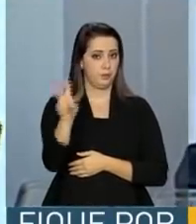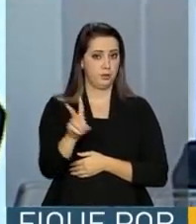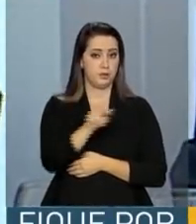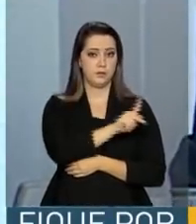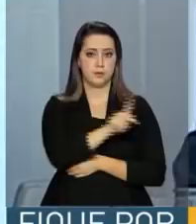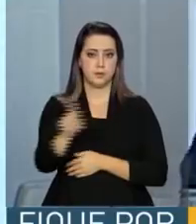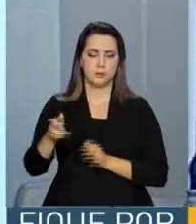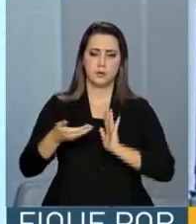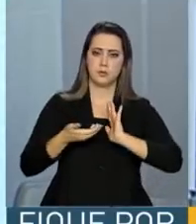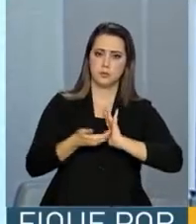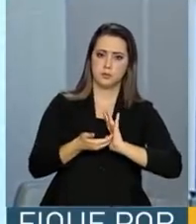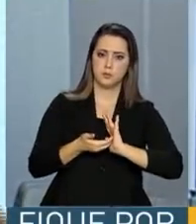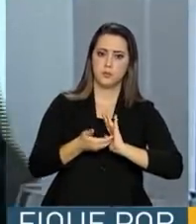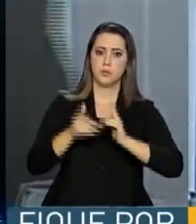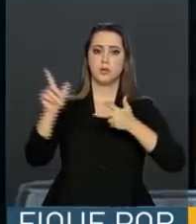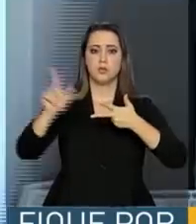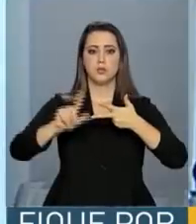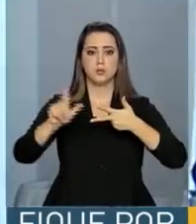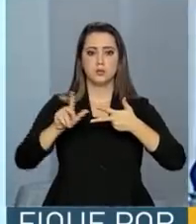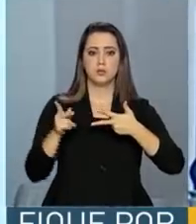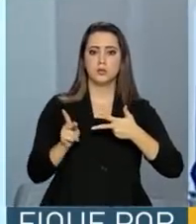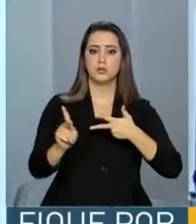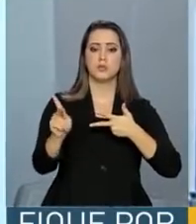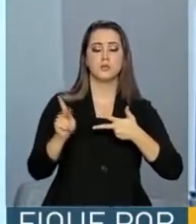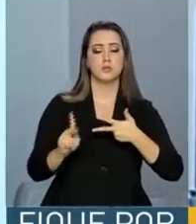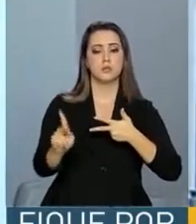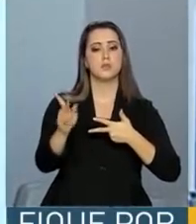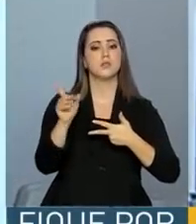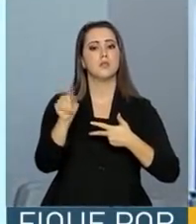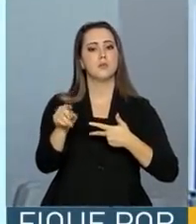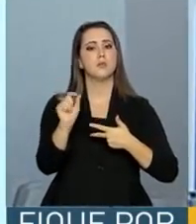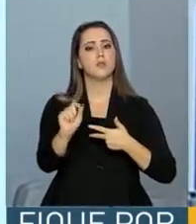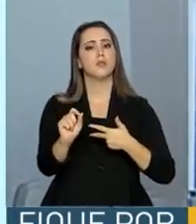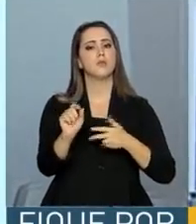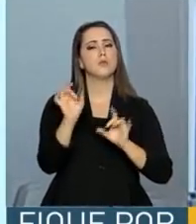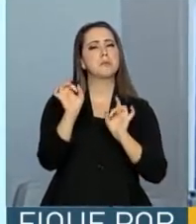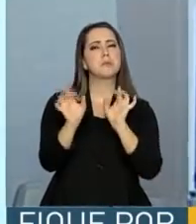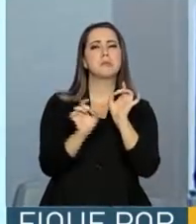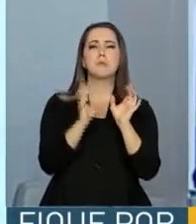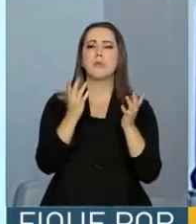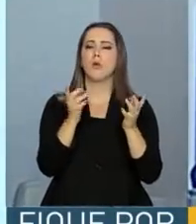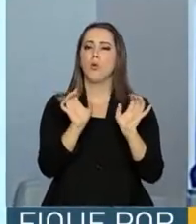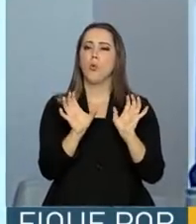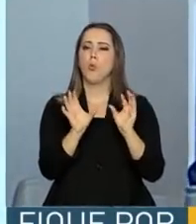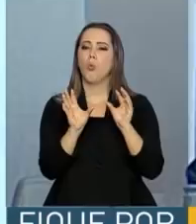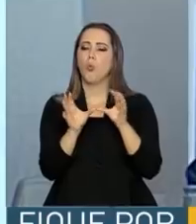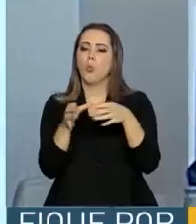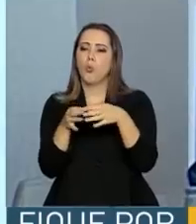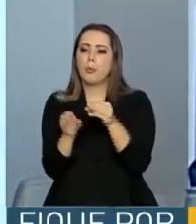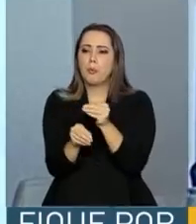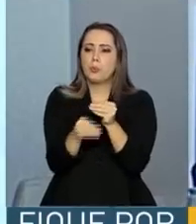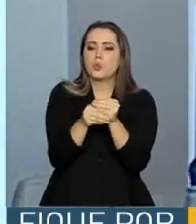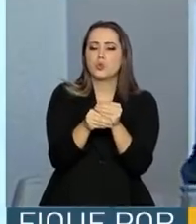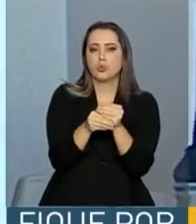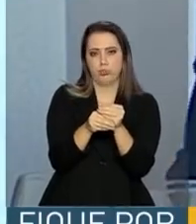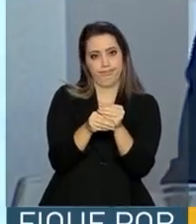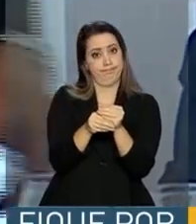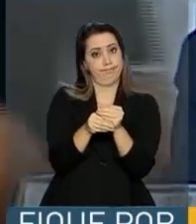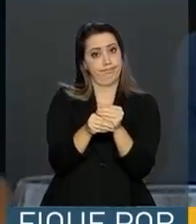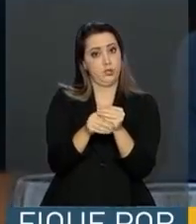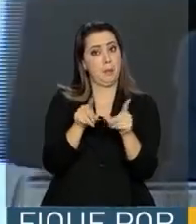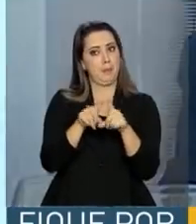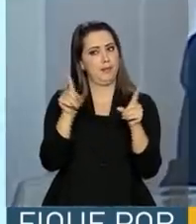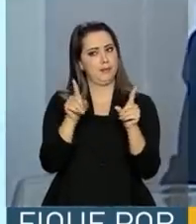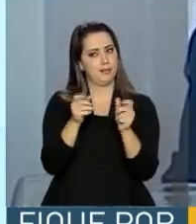ea o legislativo sempre foi tido no nosso sistema como espécie de apêndice do poder executivo eu creio que